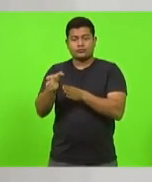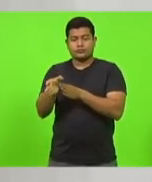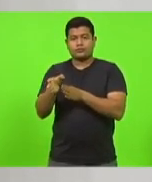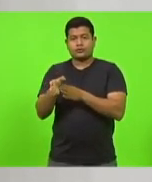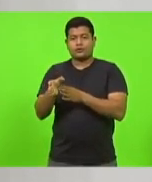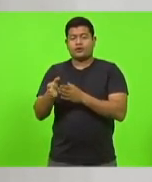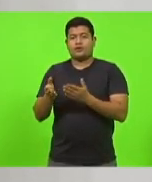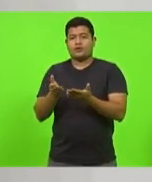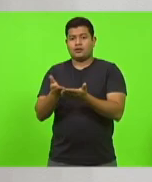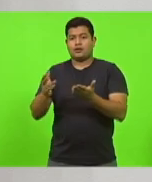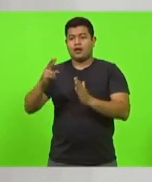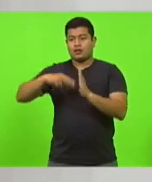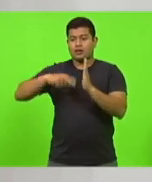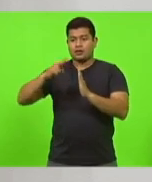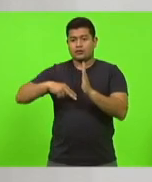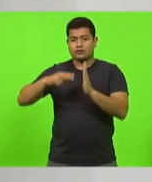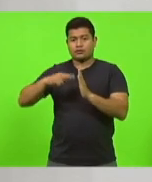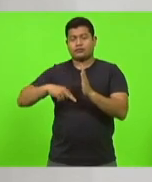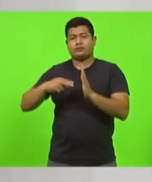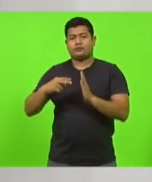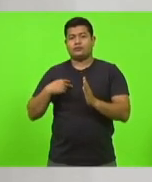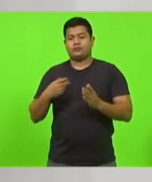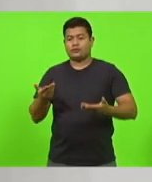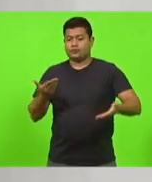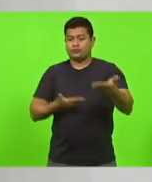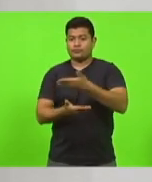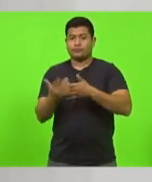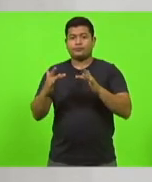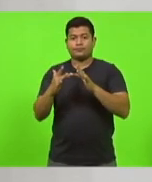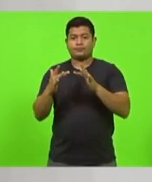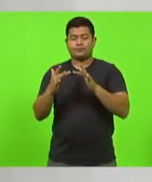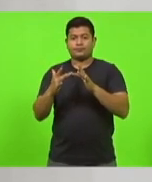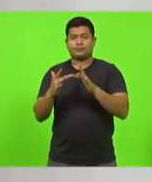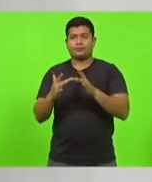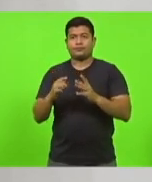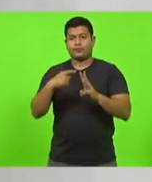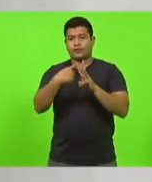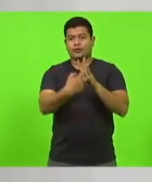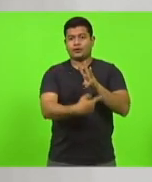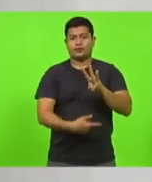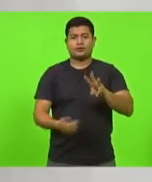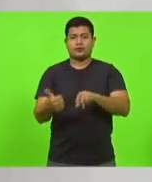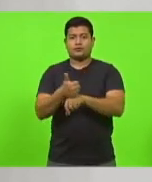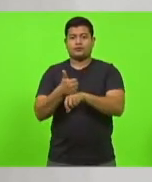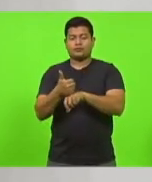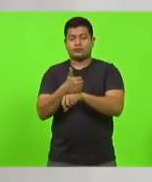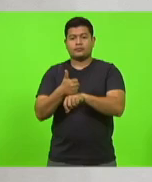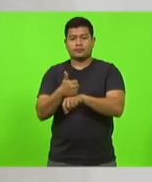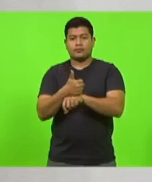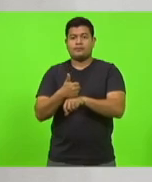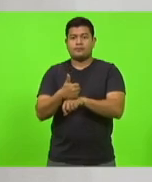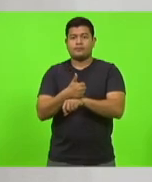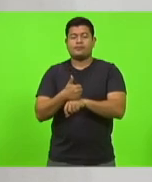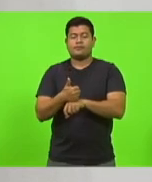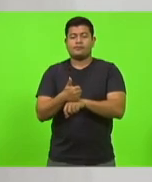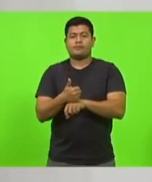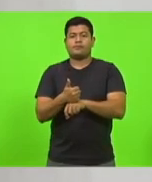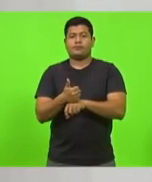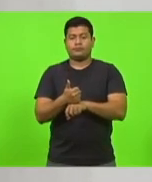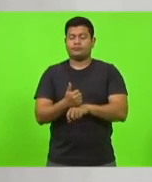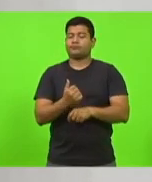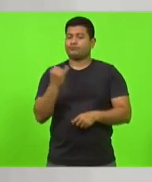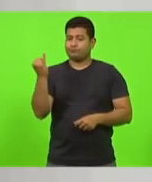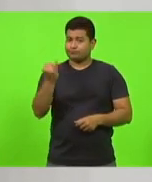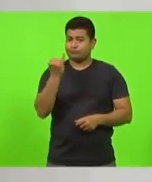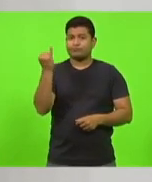laboratório de leitura e de convivência. Essas três profissões profissionais são